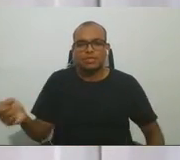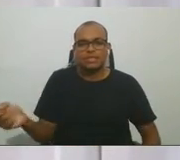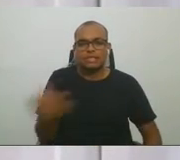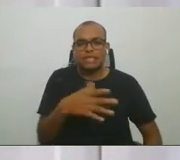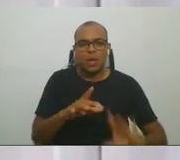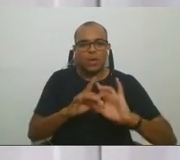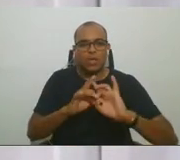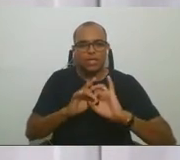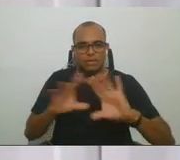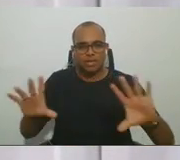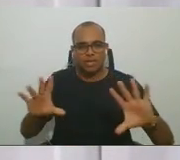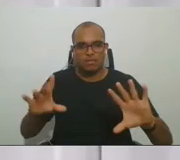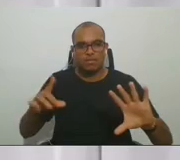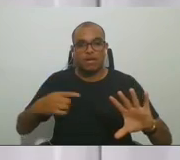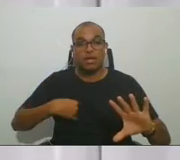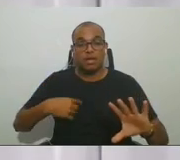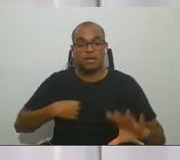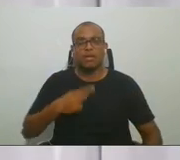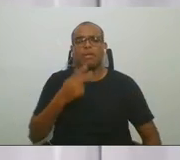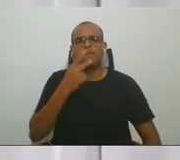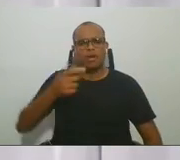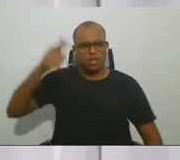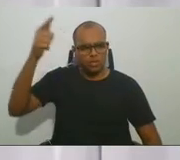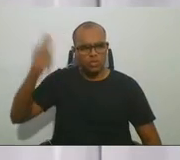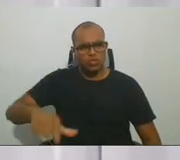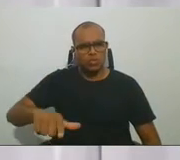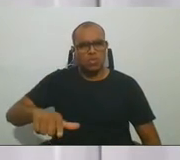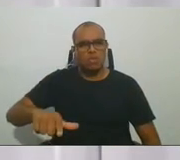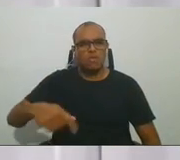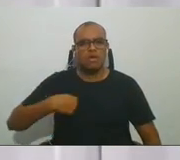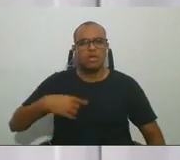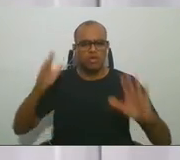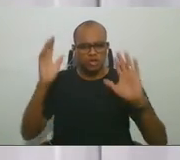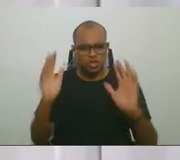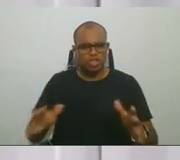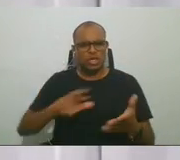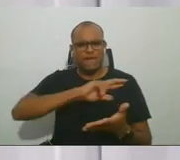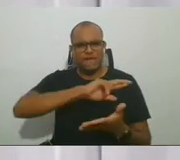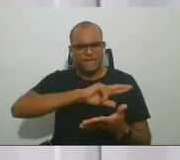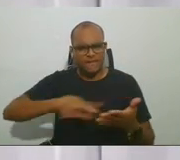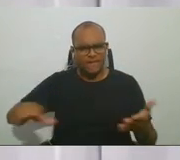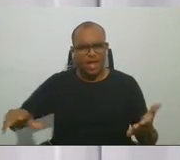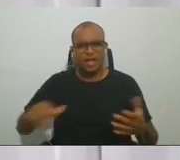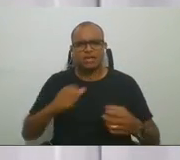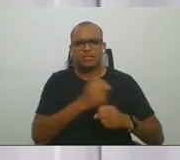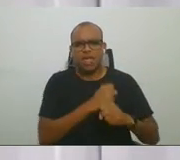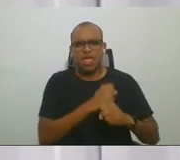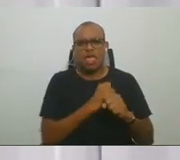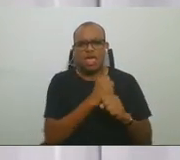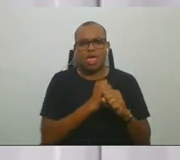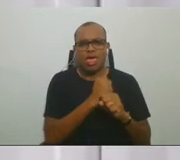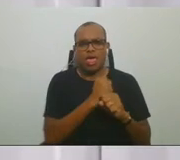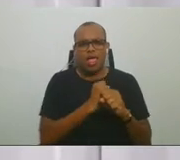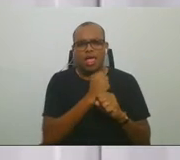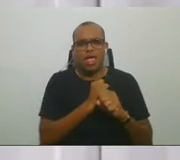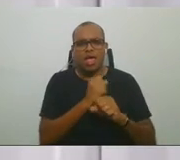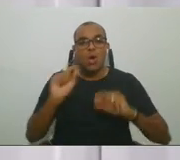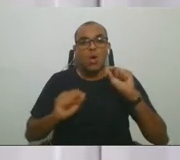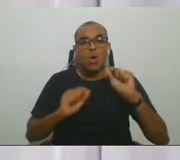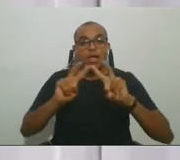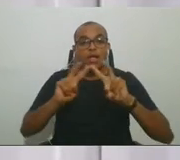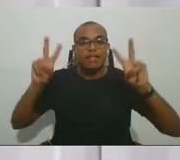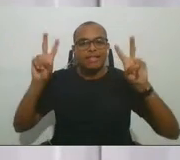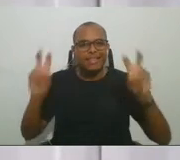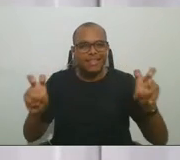Gostaria de insistir mais uma vez, eu fiz isso várias vezes ao longo desses anos, sobre um